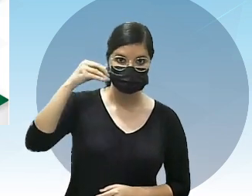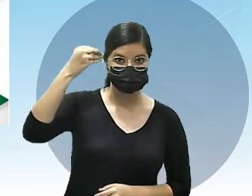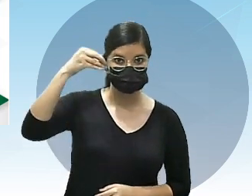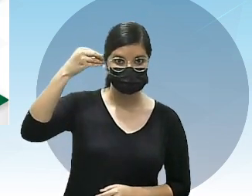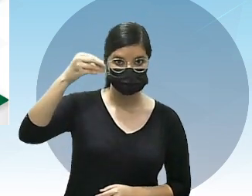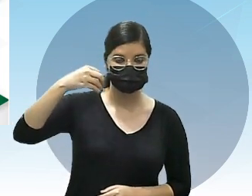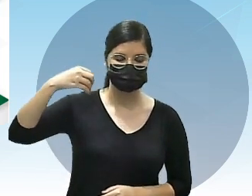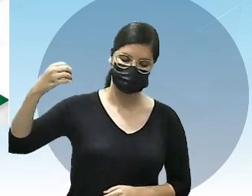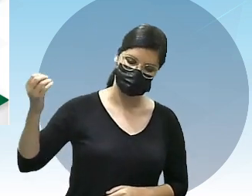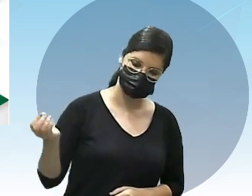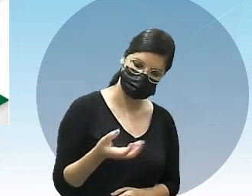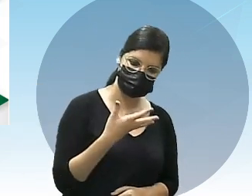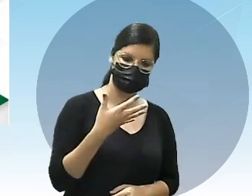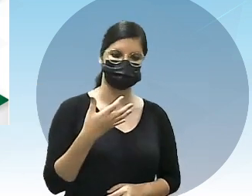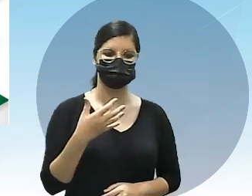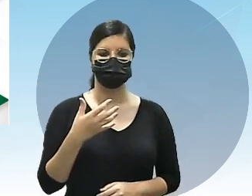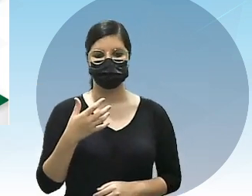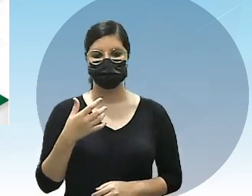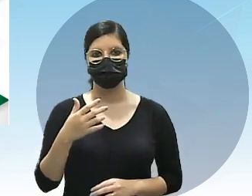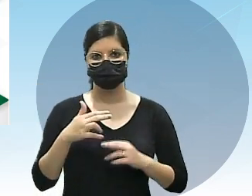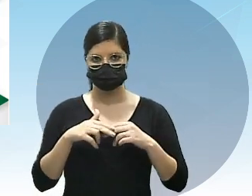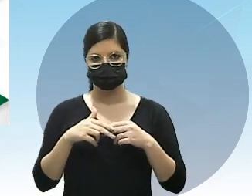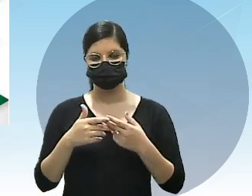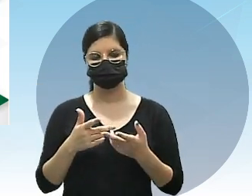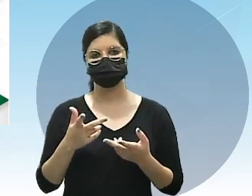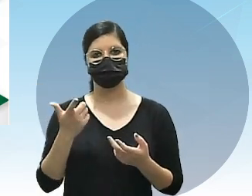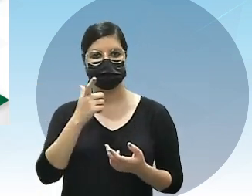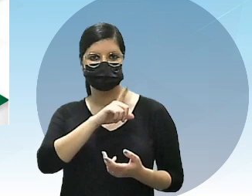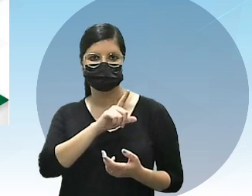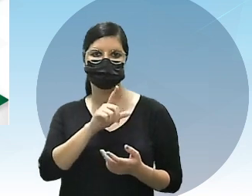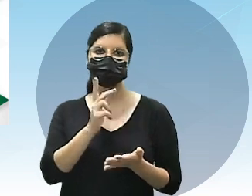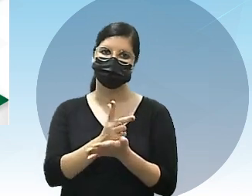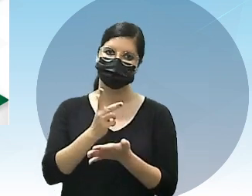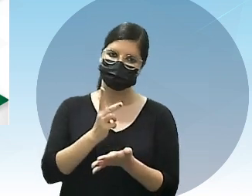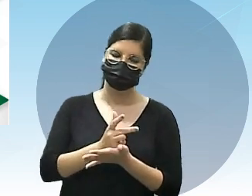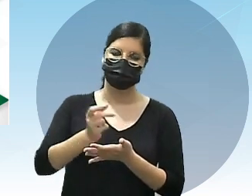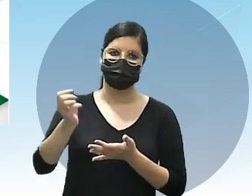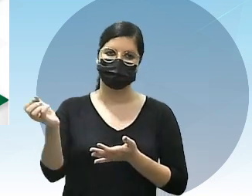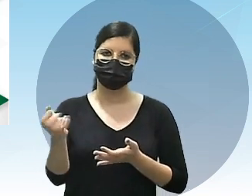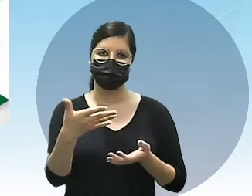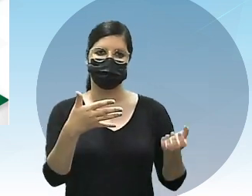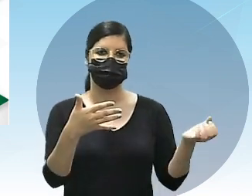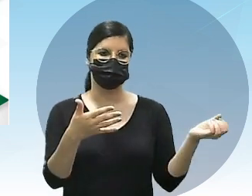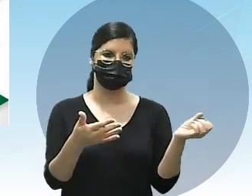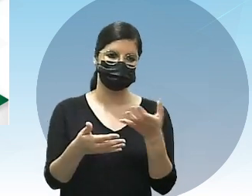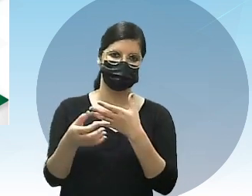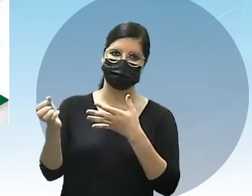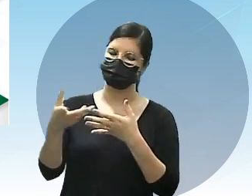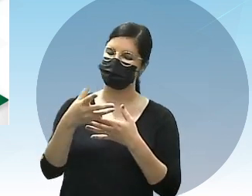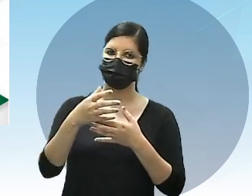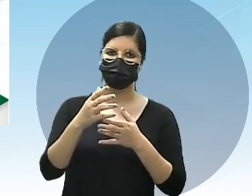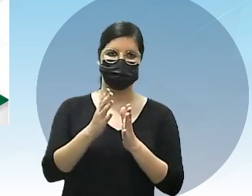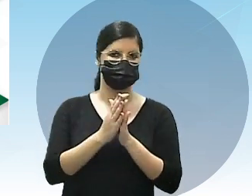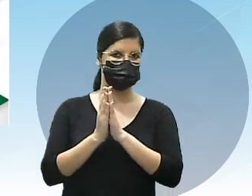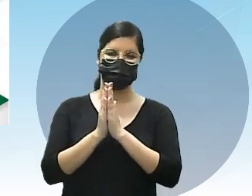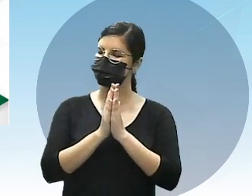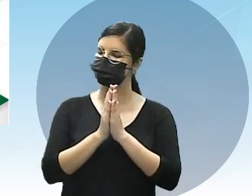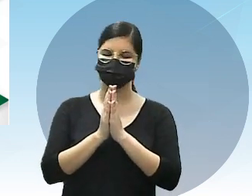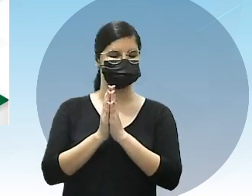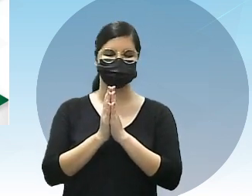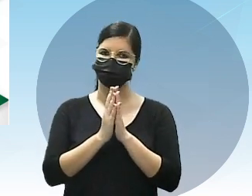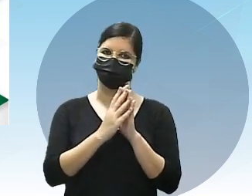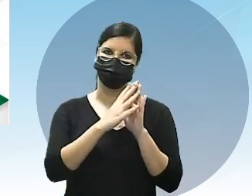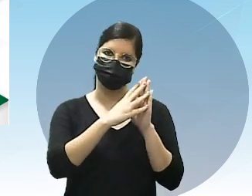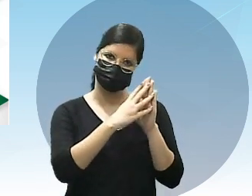experimentação e inovação é uma das vantagens da dança contemporânea que você pode estar sempre inovando diferente do ballet clássico você tá sempre seguindo Aquele